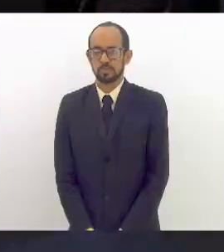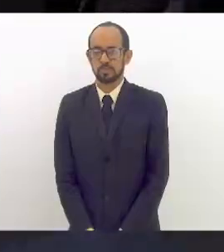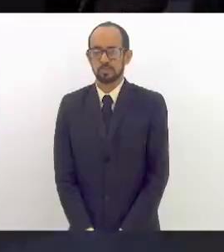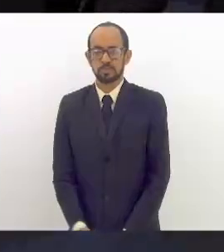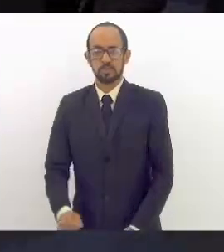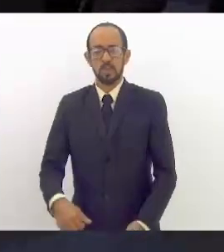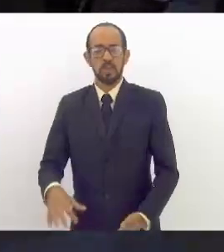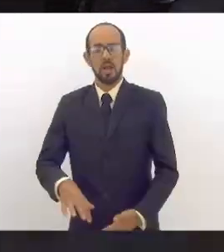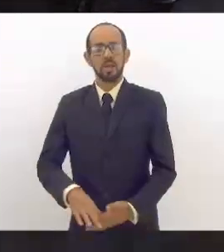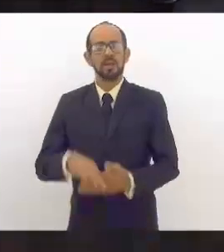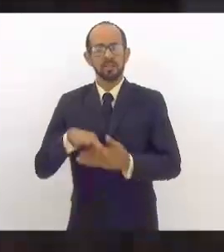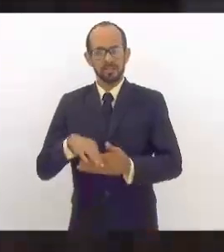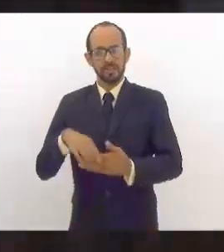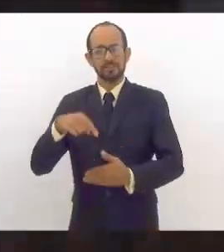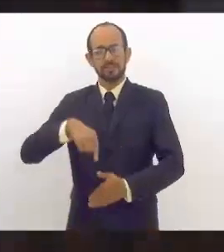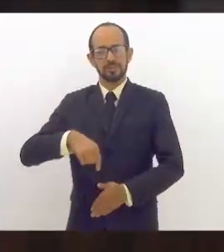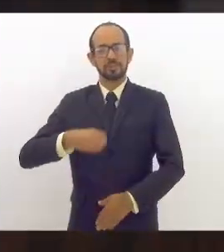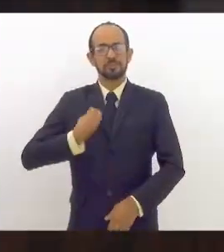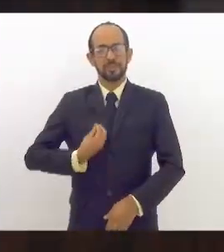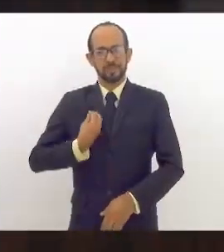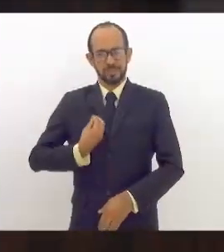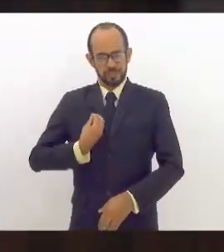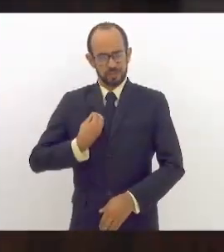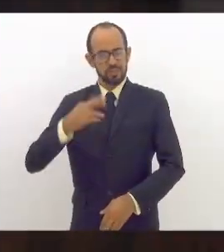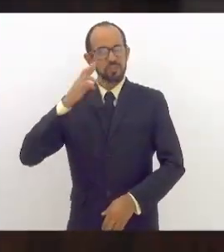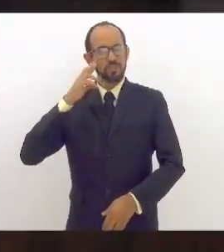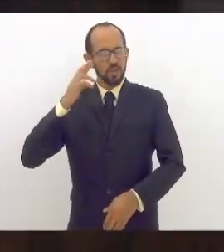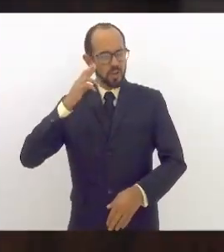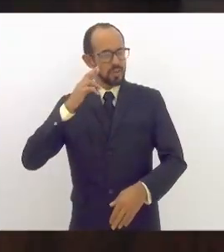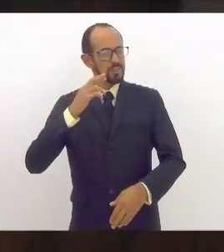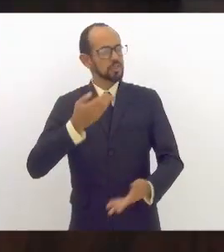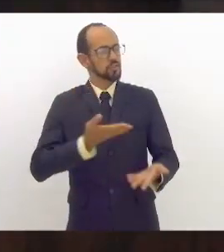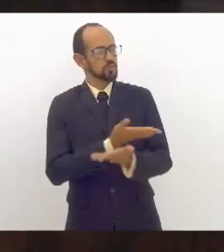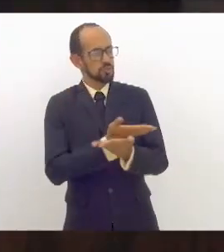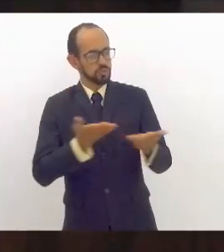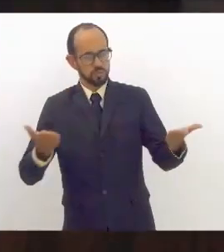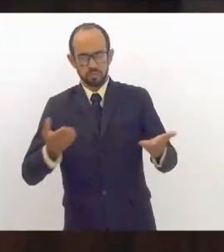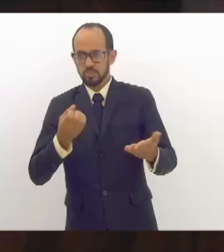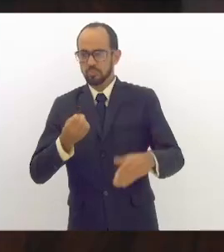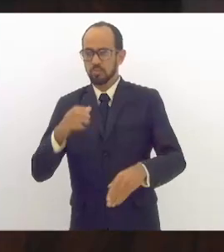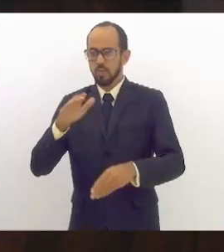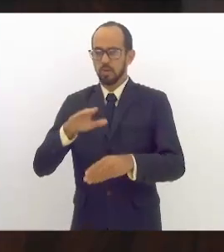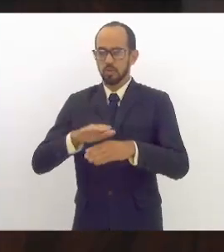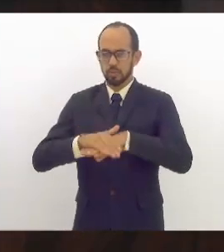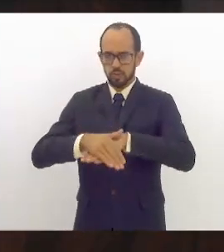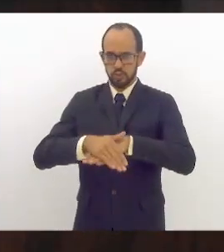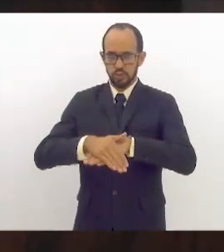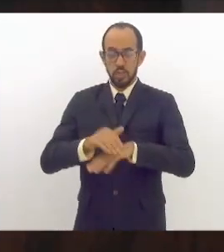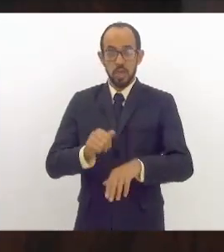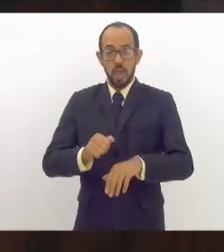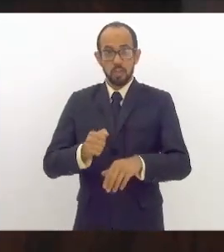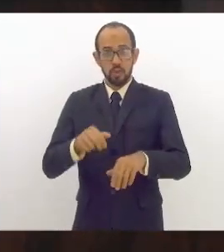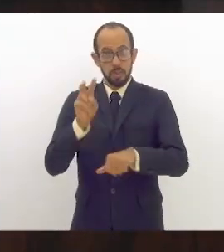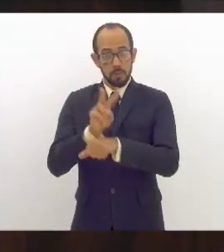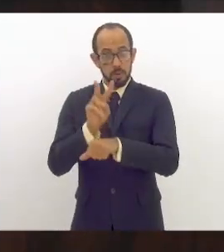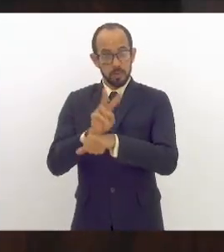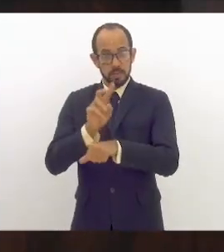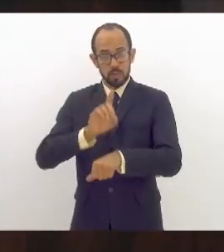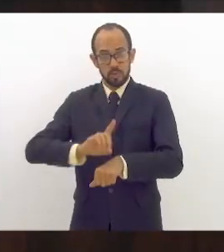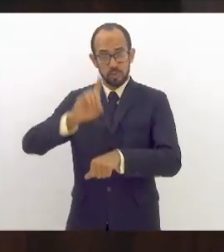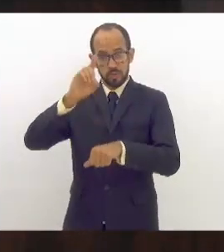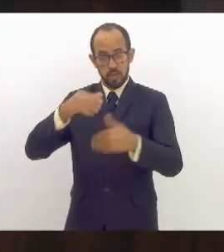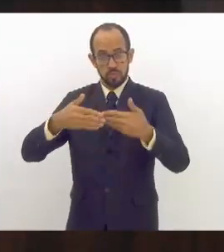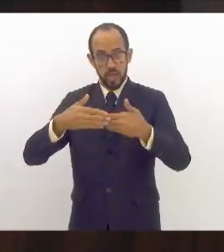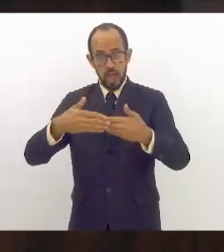autoridades presentes senhoras e senhores boa noite sobre a proteção de Deus declara aberta